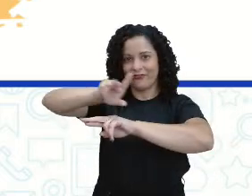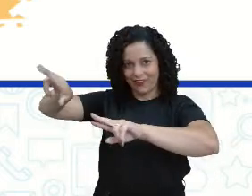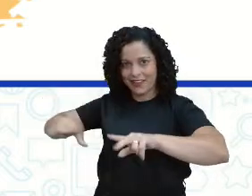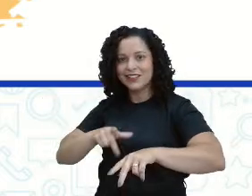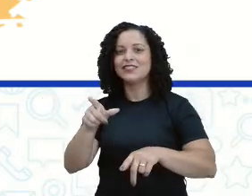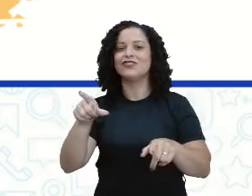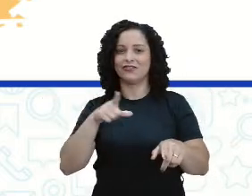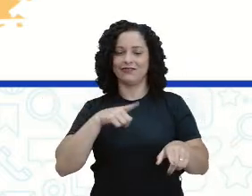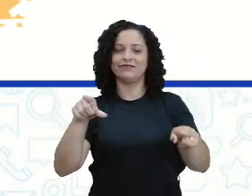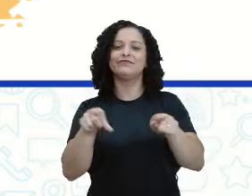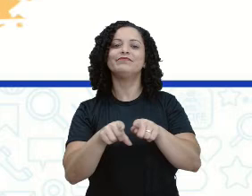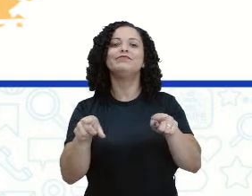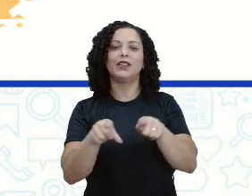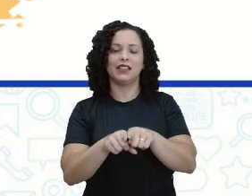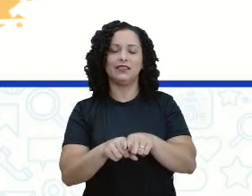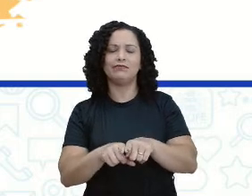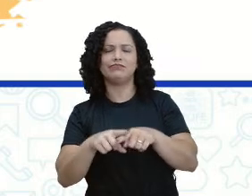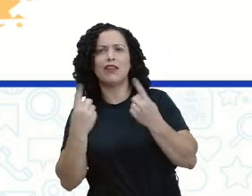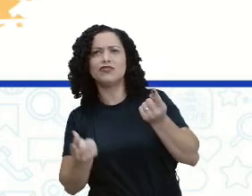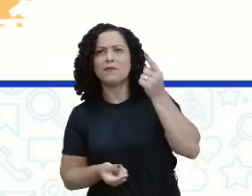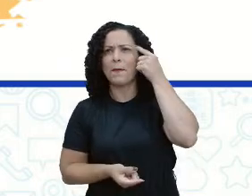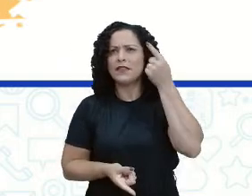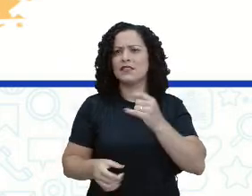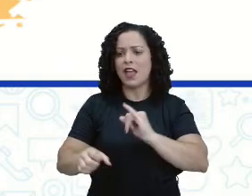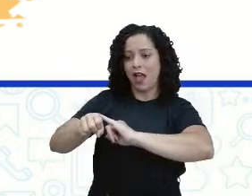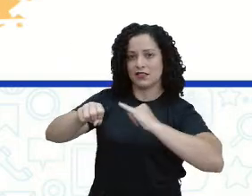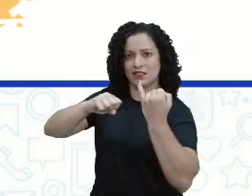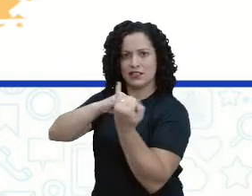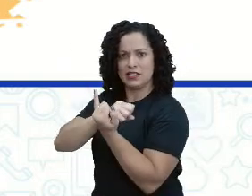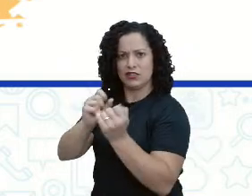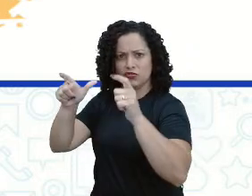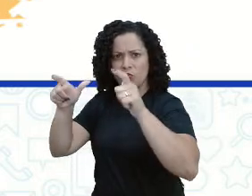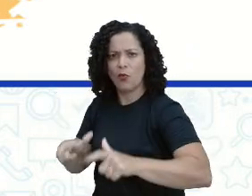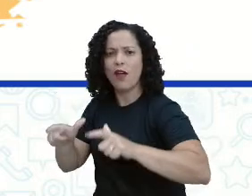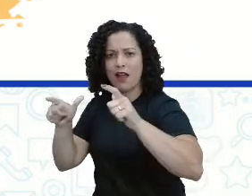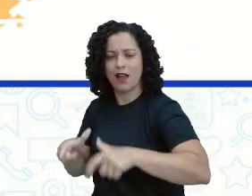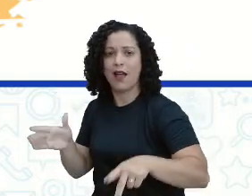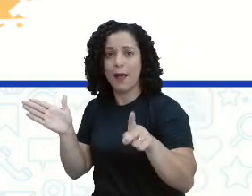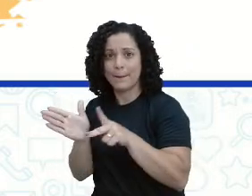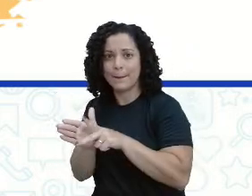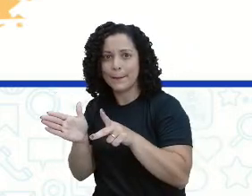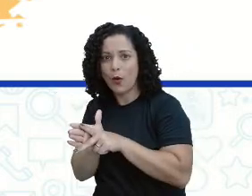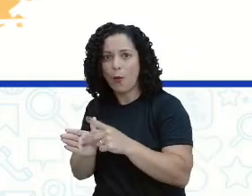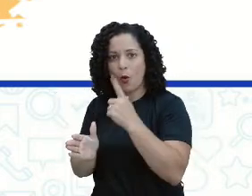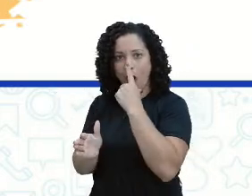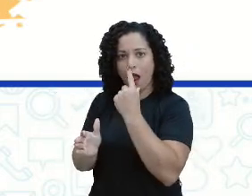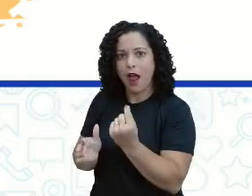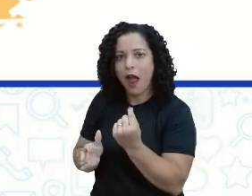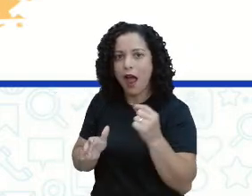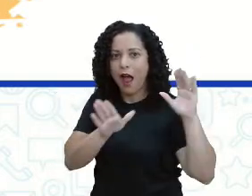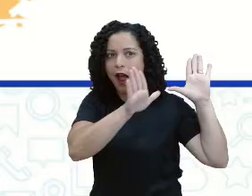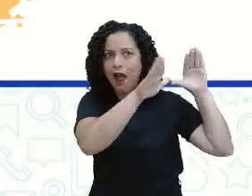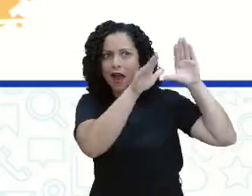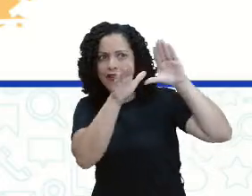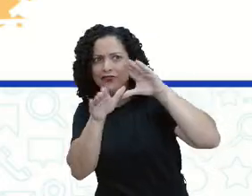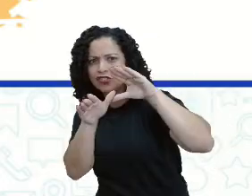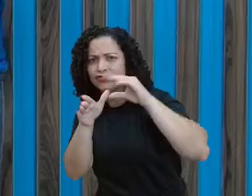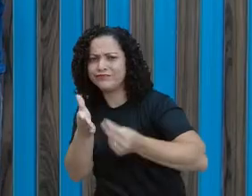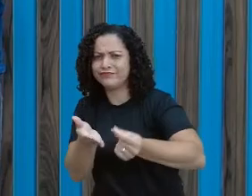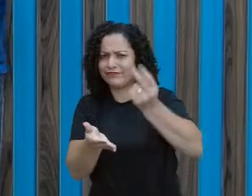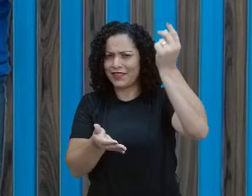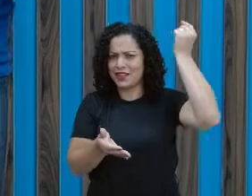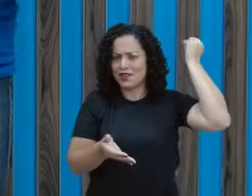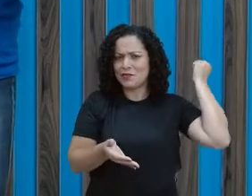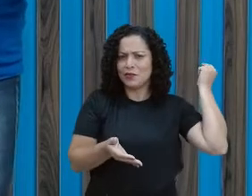vem a pergunta, será que as Ilhas Galápagos foram habitadas por aves do continente há muito tempo atrás? O que é que vocês